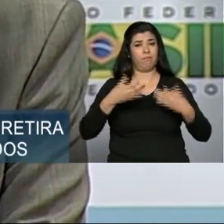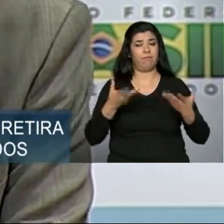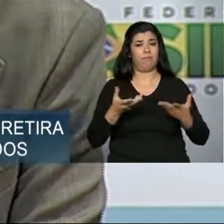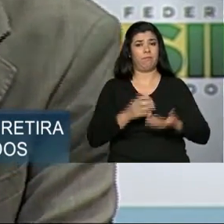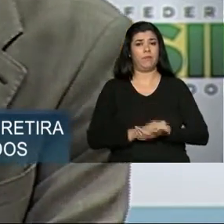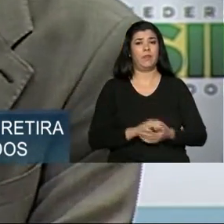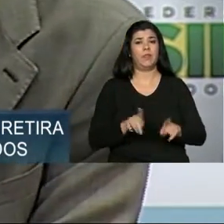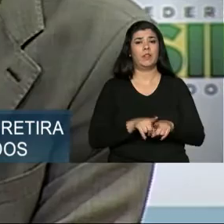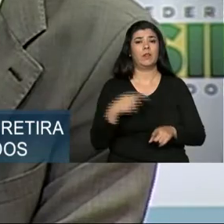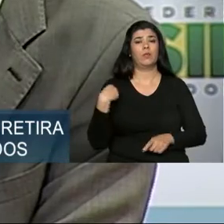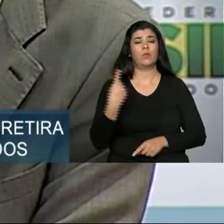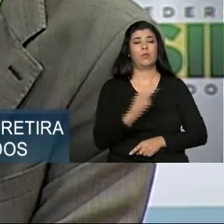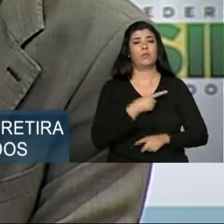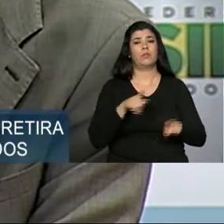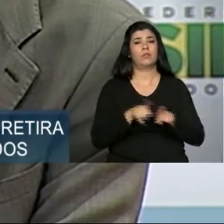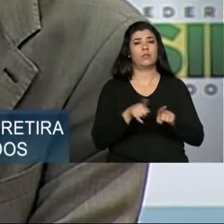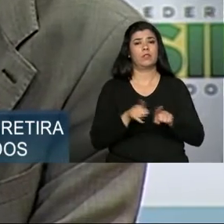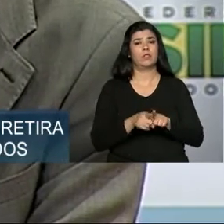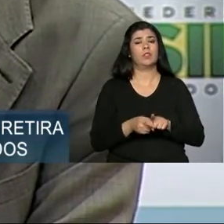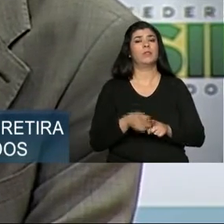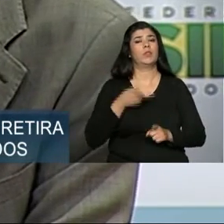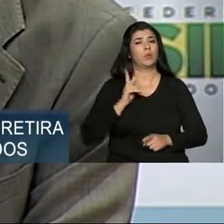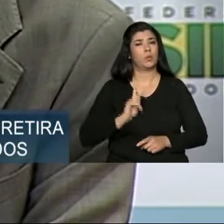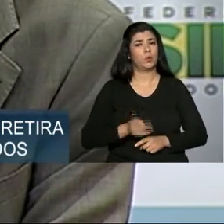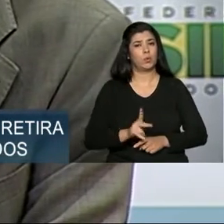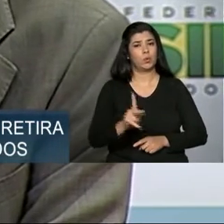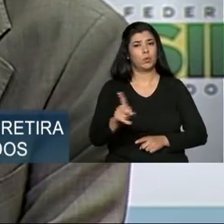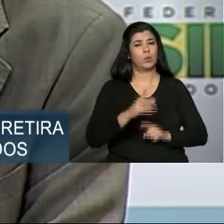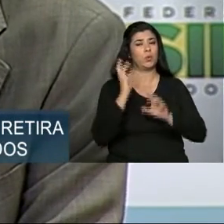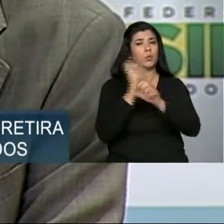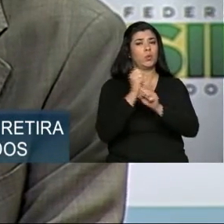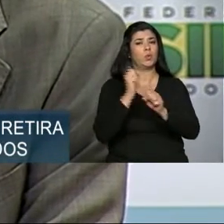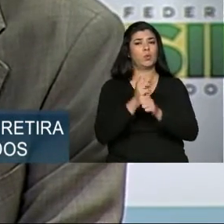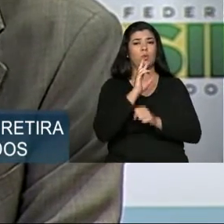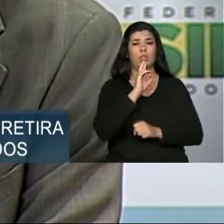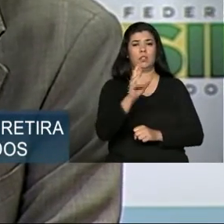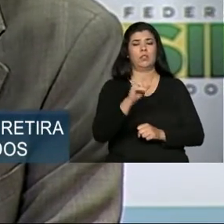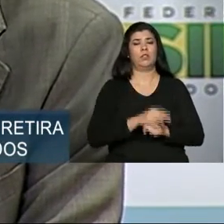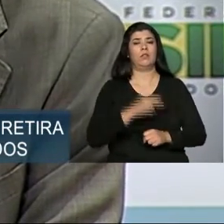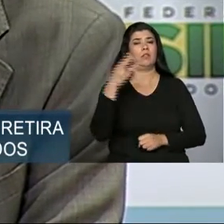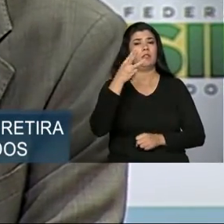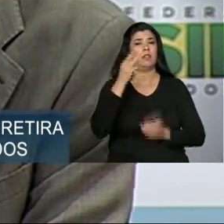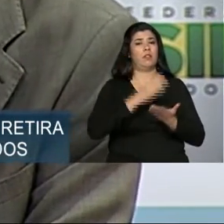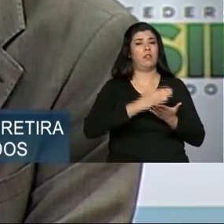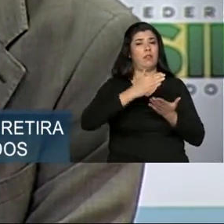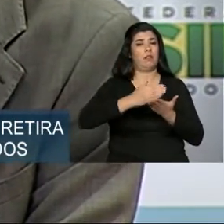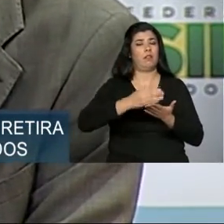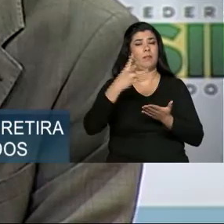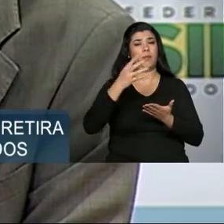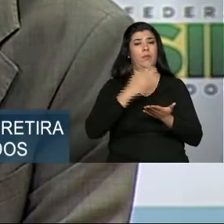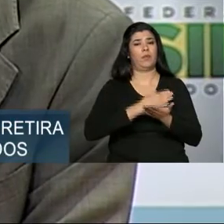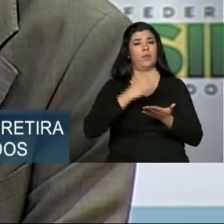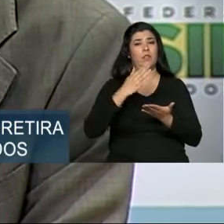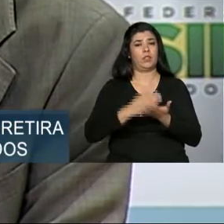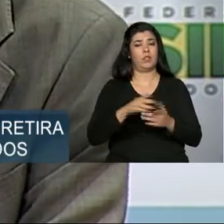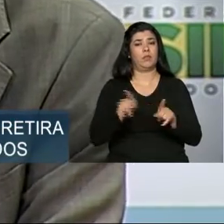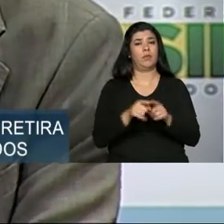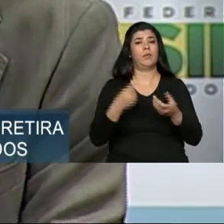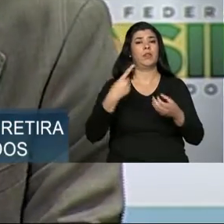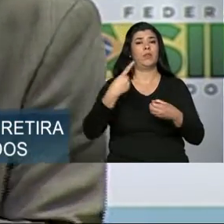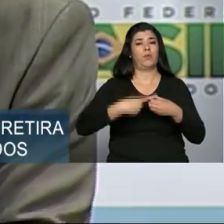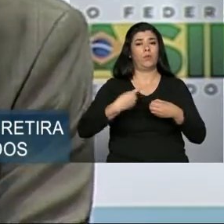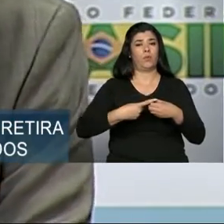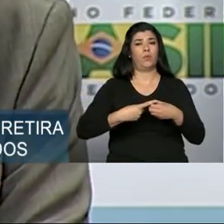E quanto que nós ainda aglutinaremos aí de resultados com a terceira e com a quarta etapa dessa pactuação